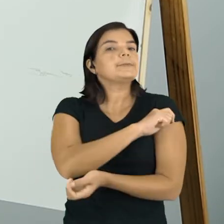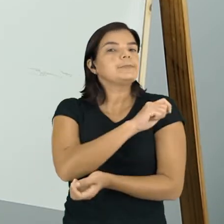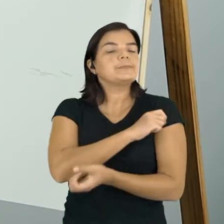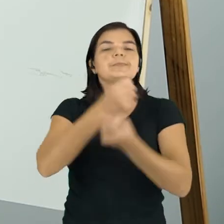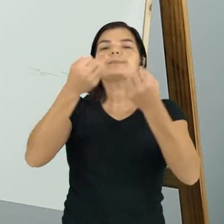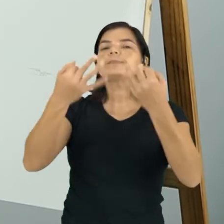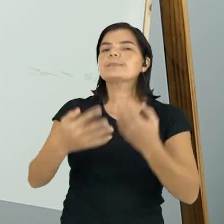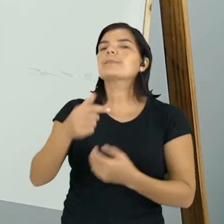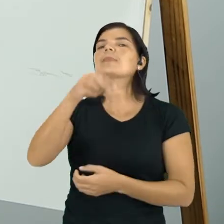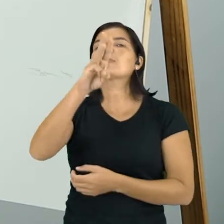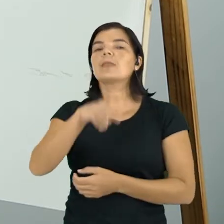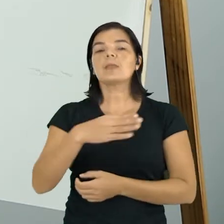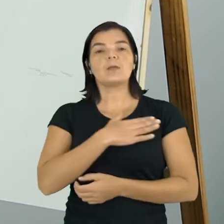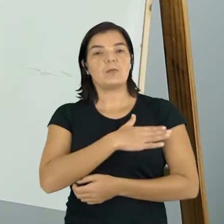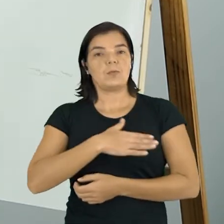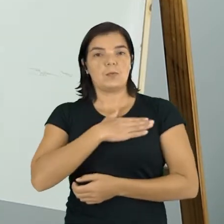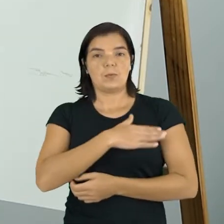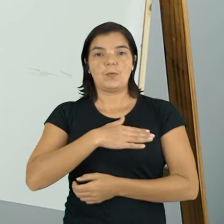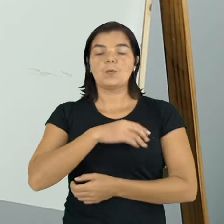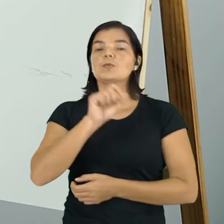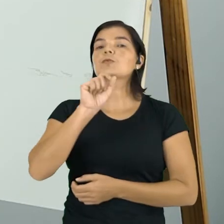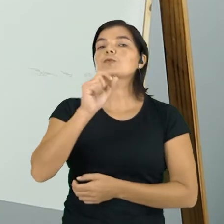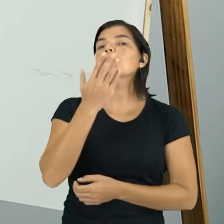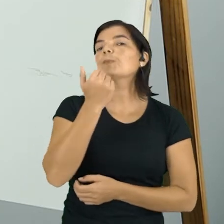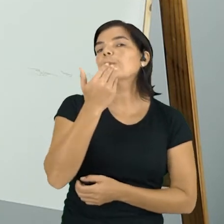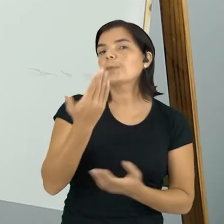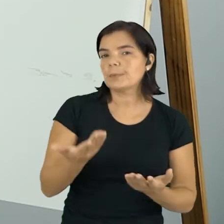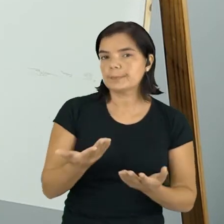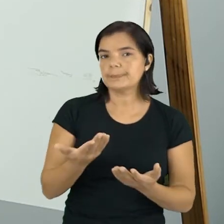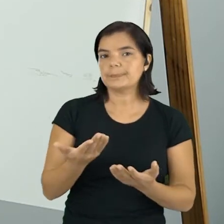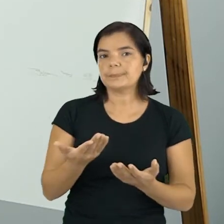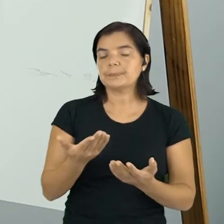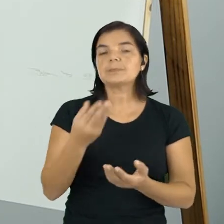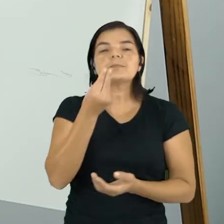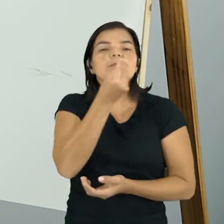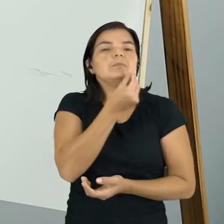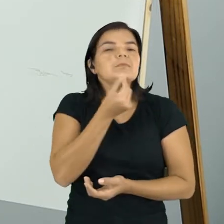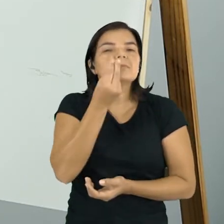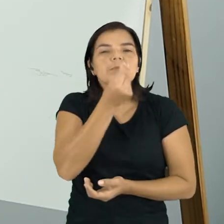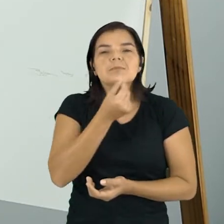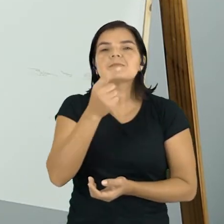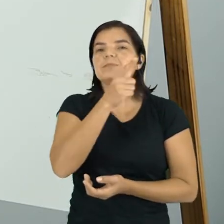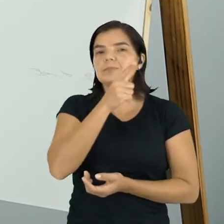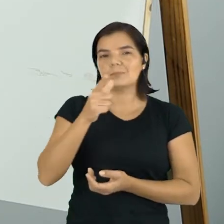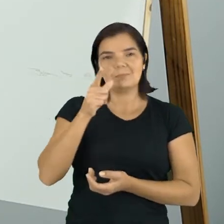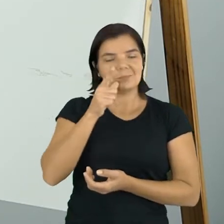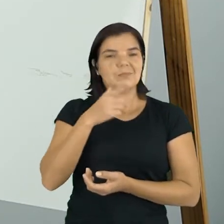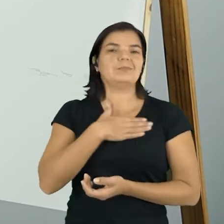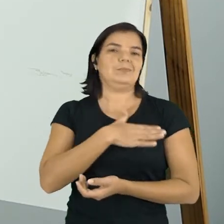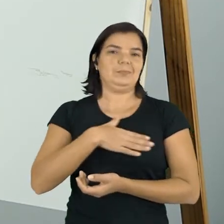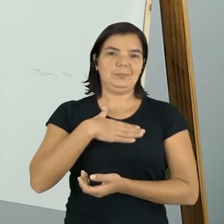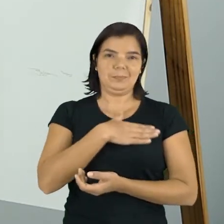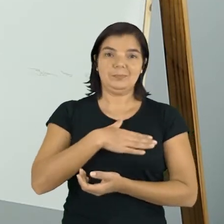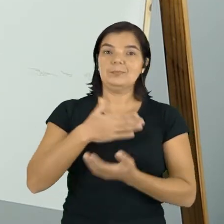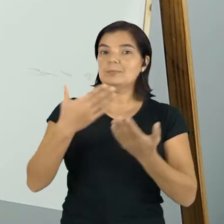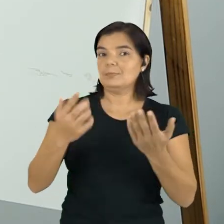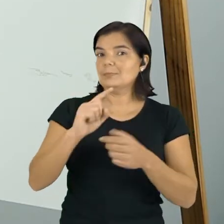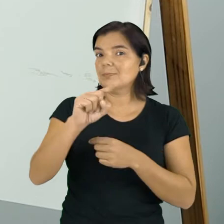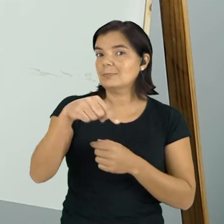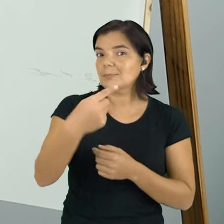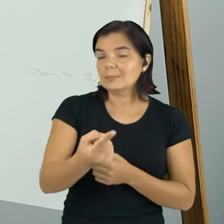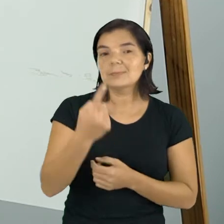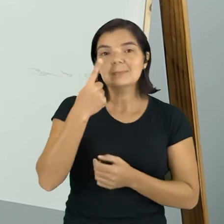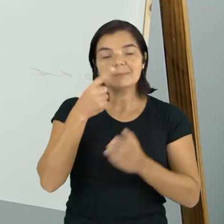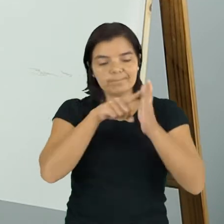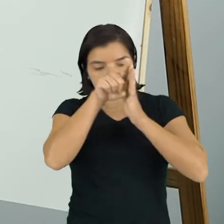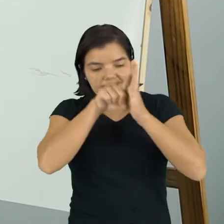vão dizer quem prefere o quê? Qual tipo do sabor do lanche que ele prefere. E aí depois que